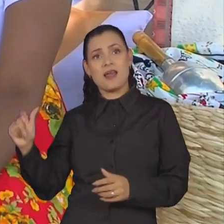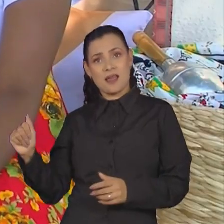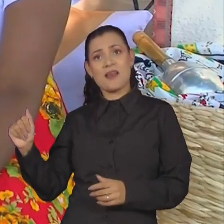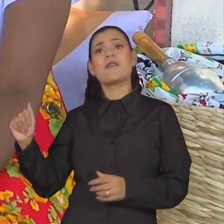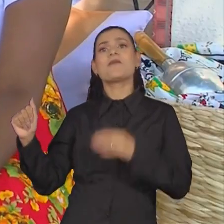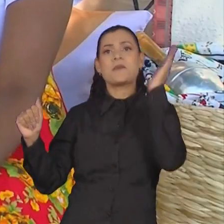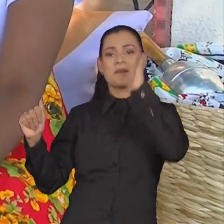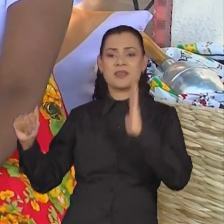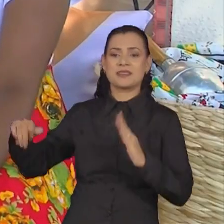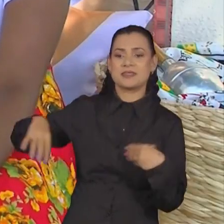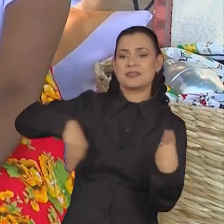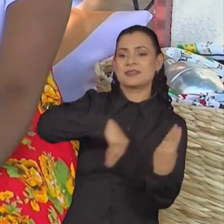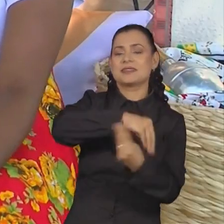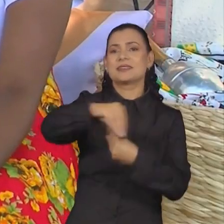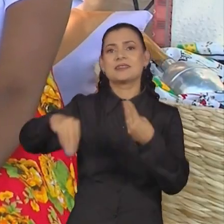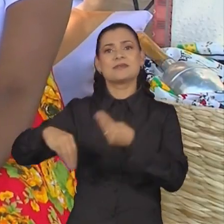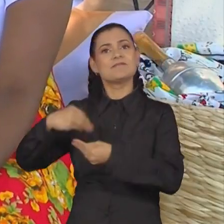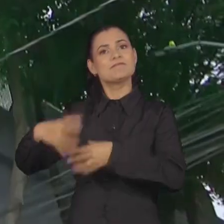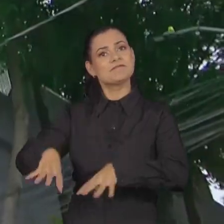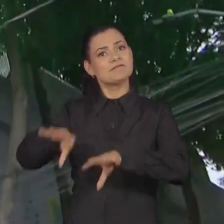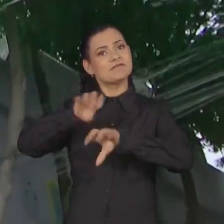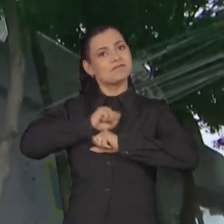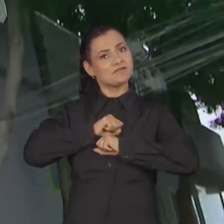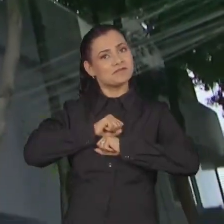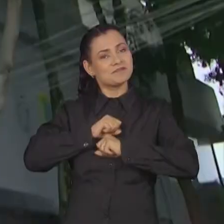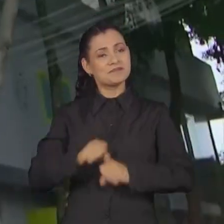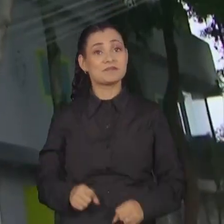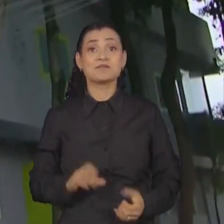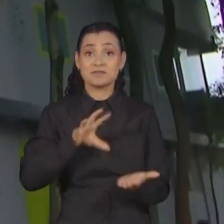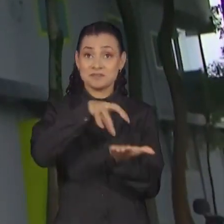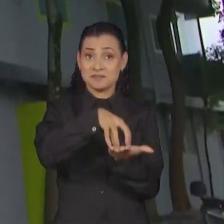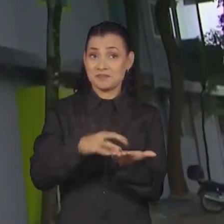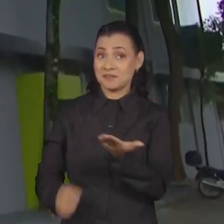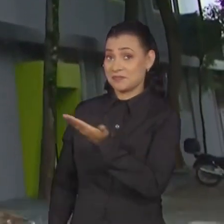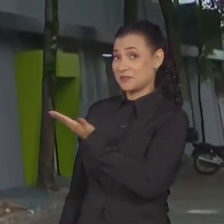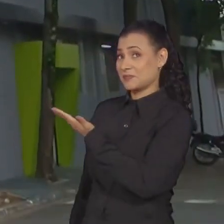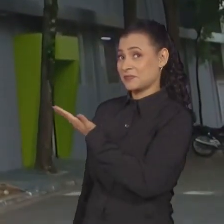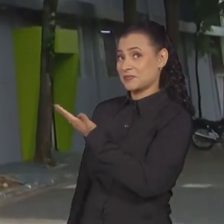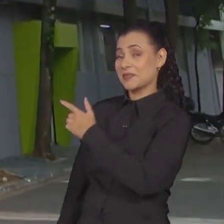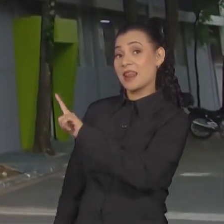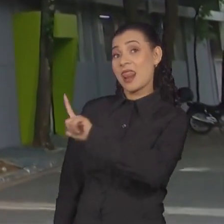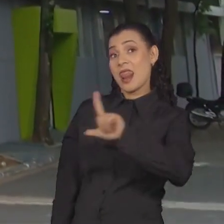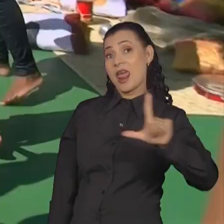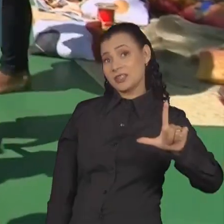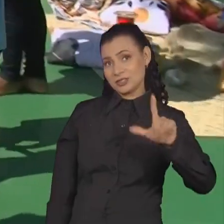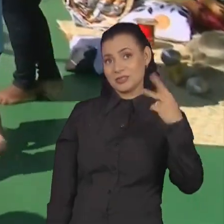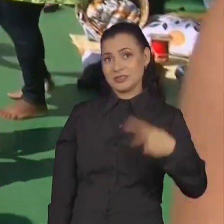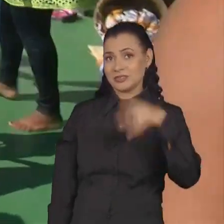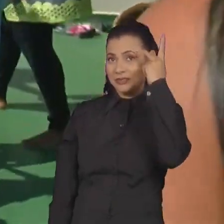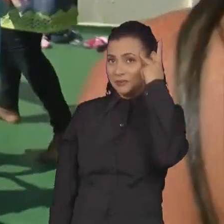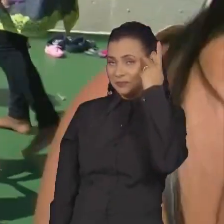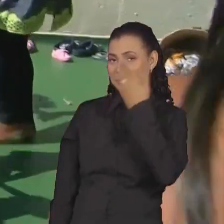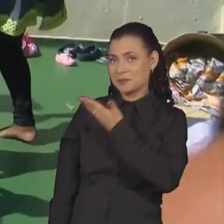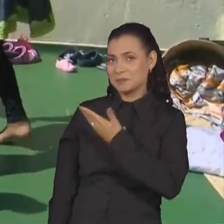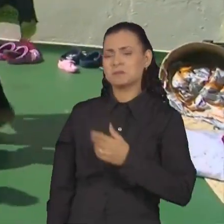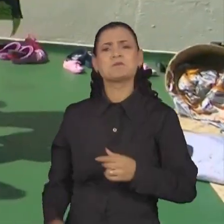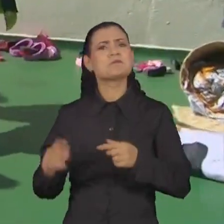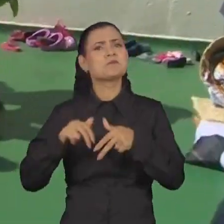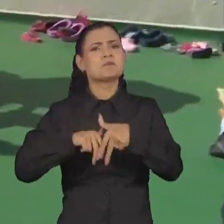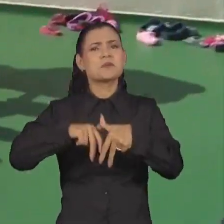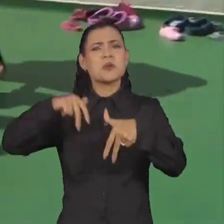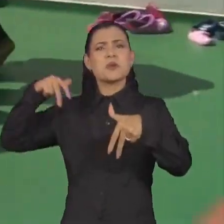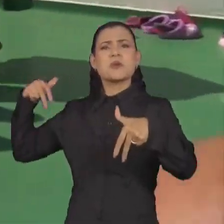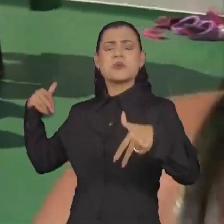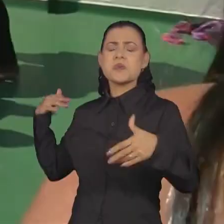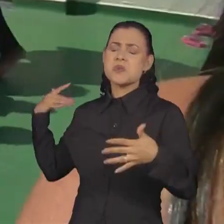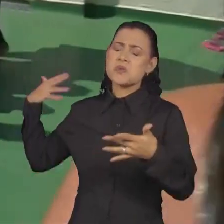precisa incluir isso na vida deles. No Sei Dona Baratinha, na zona leste de São Paulo, a reconexão ancestral caminha